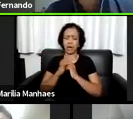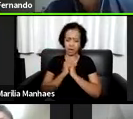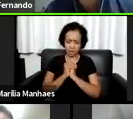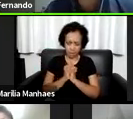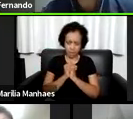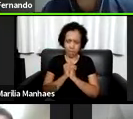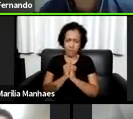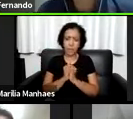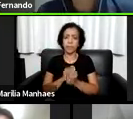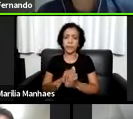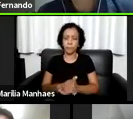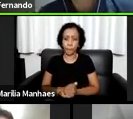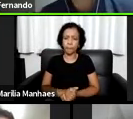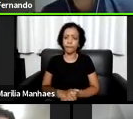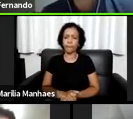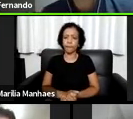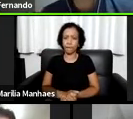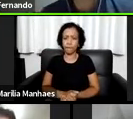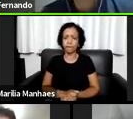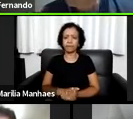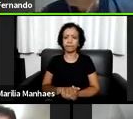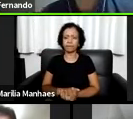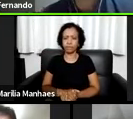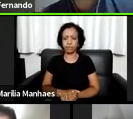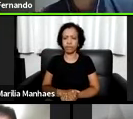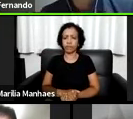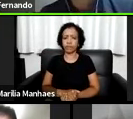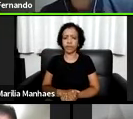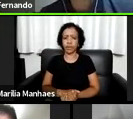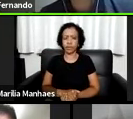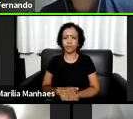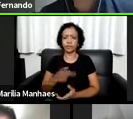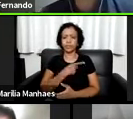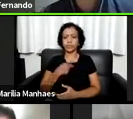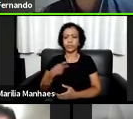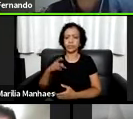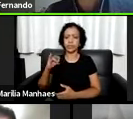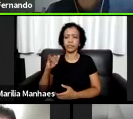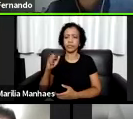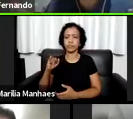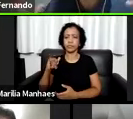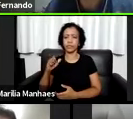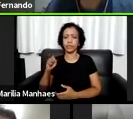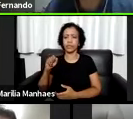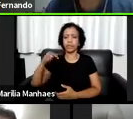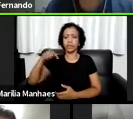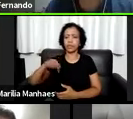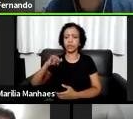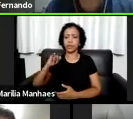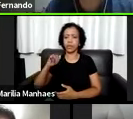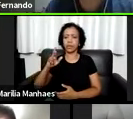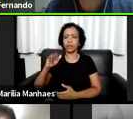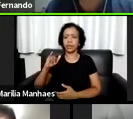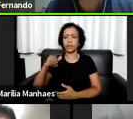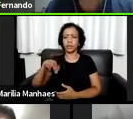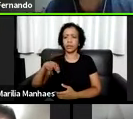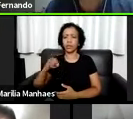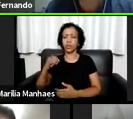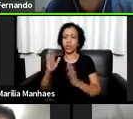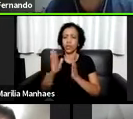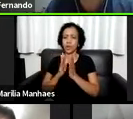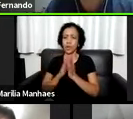amém, amém. Vamos orar agora com o pastor Isaías Quirino. Pastor Isaías Quirino, nós pedimos oração agora pelos missionários